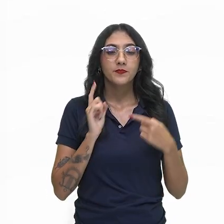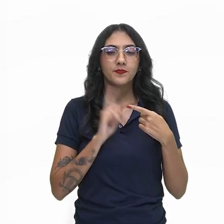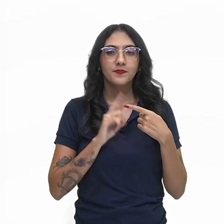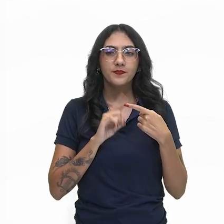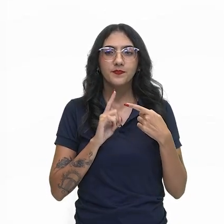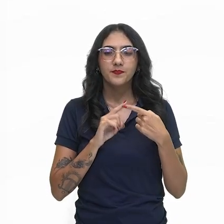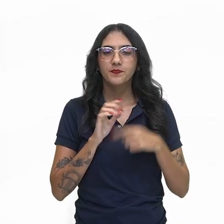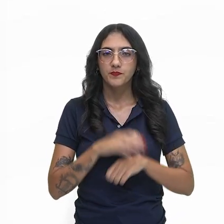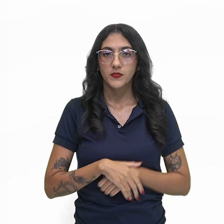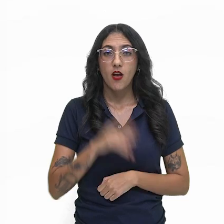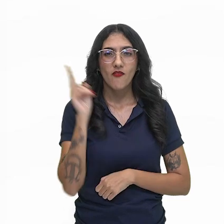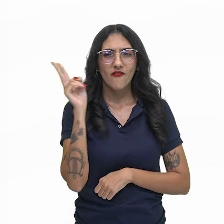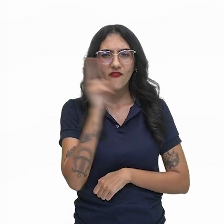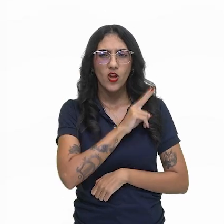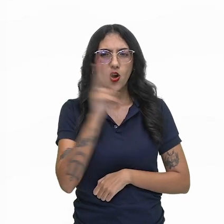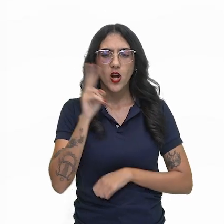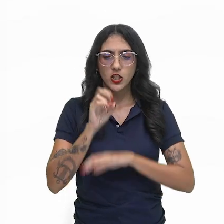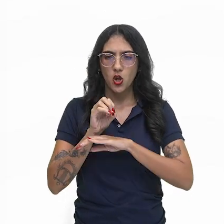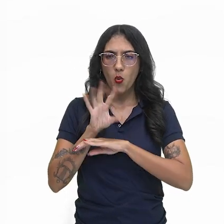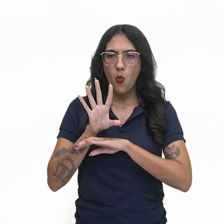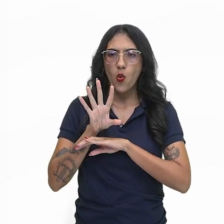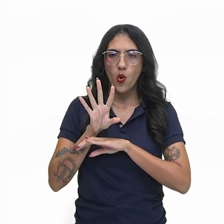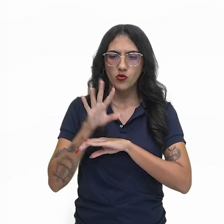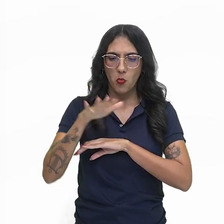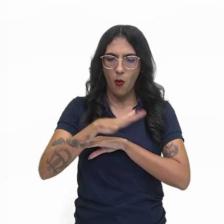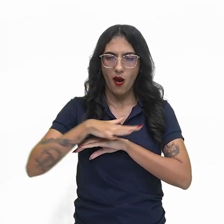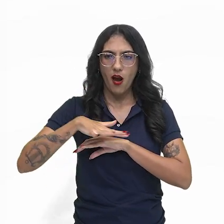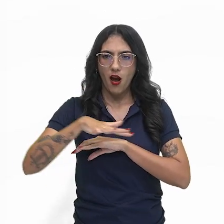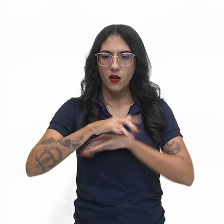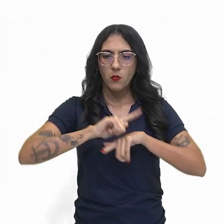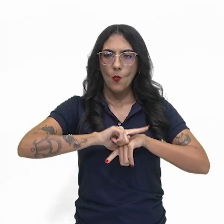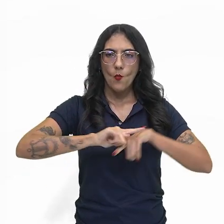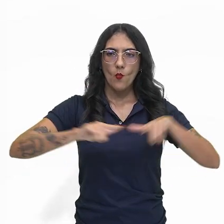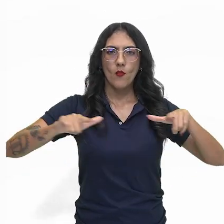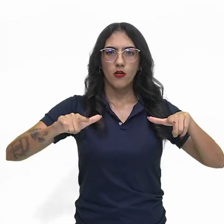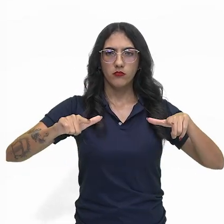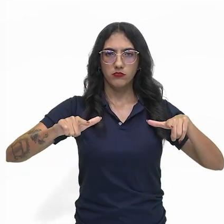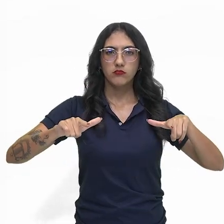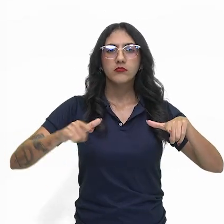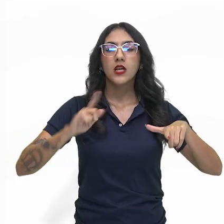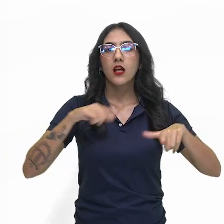exemplo, a velocidade da luz no vácuo. Ela vale